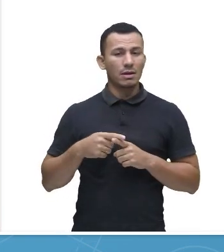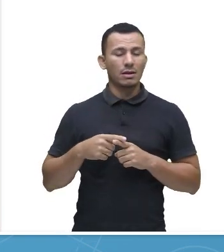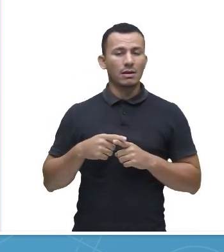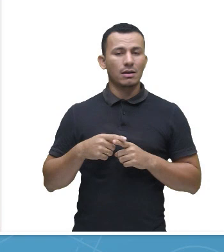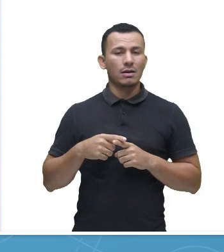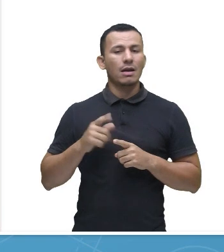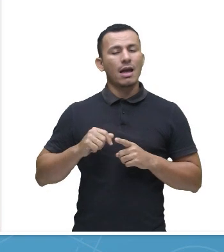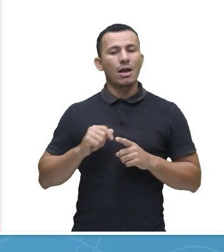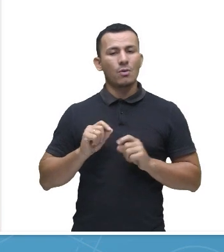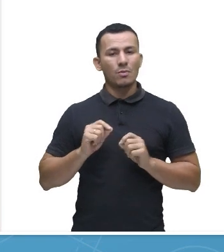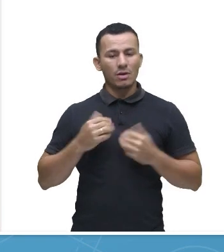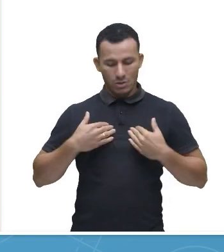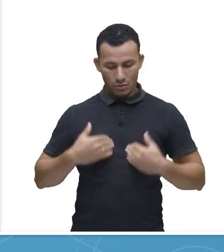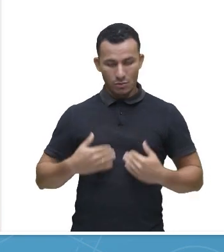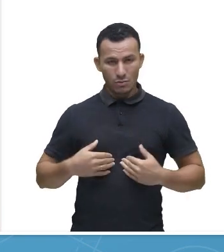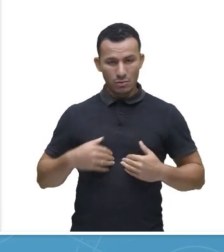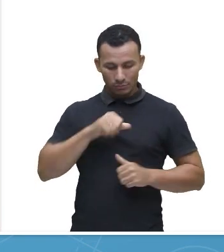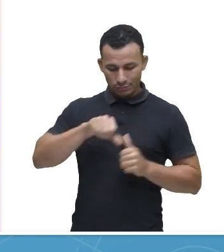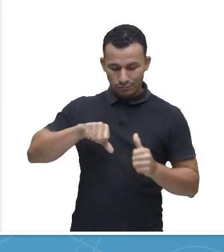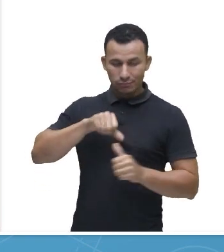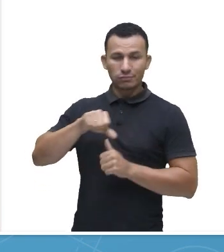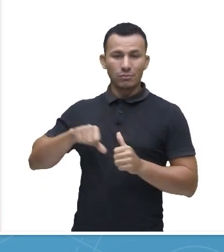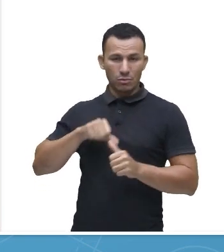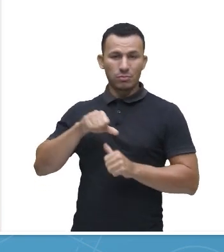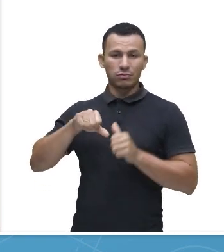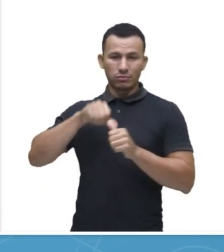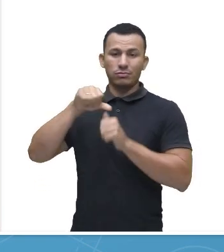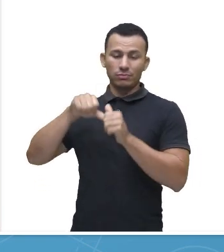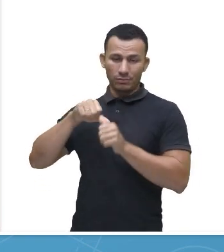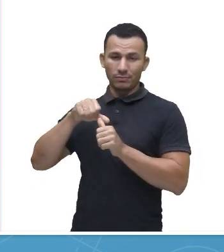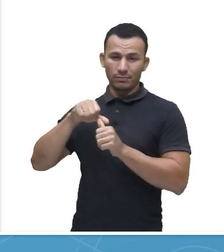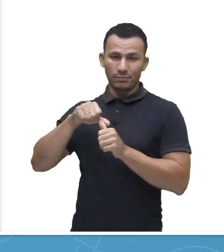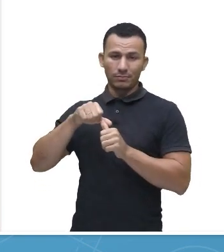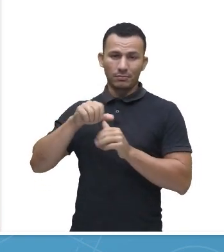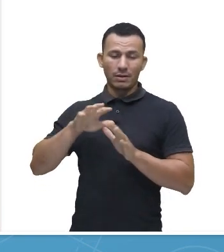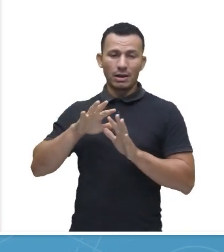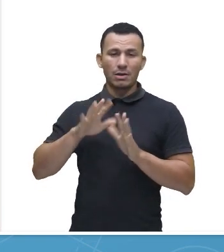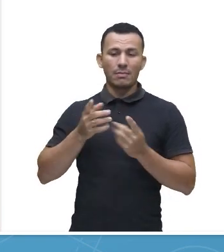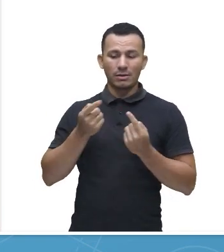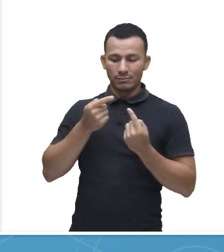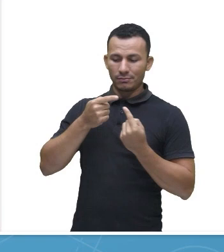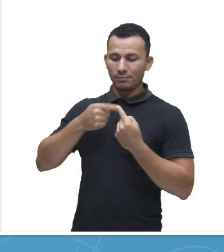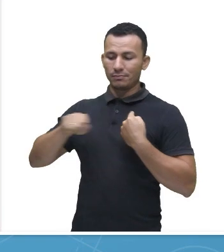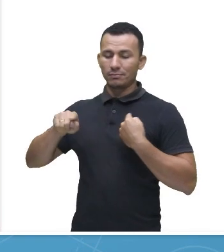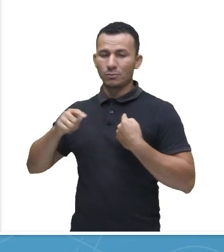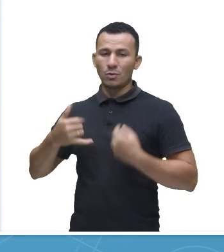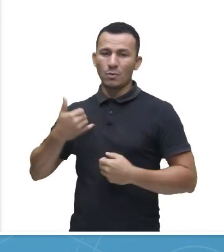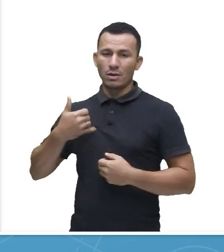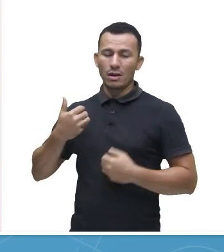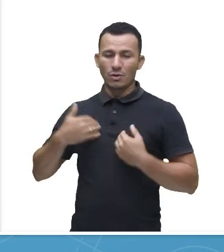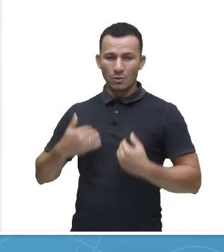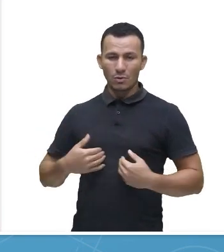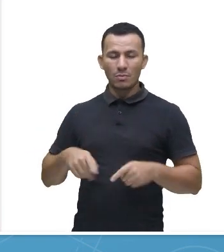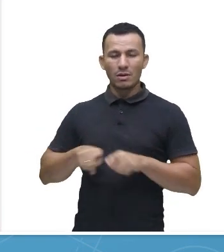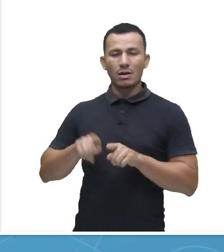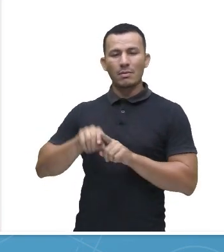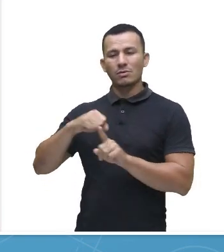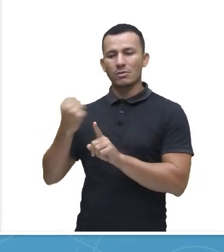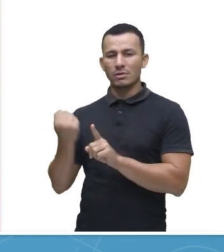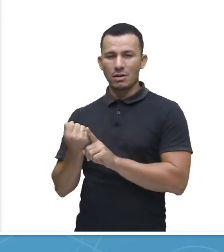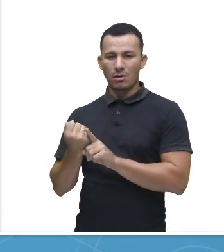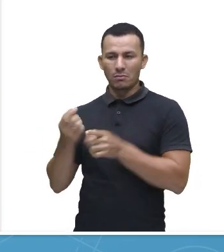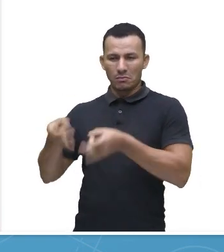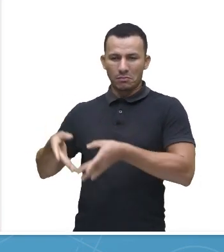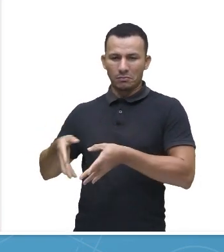pela alteração estrutural e funcional, a qual nem sempre coincide com o avanço cronológico e a perda social. Ou